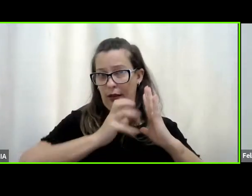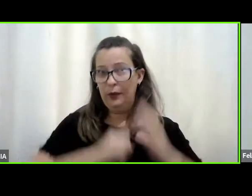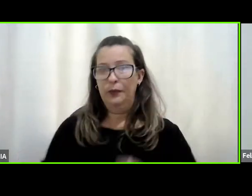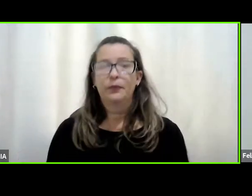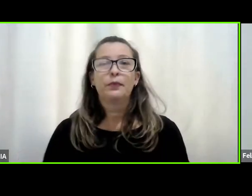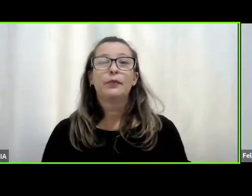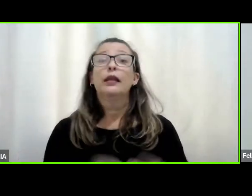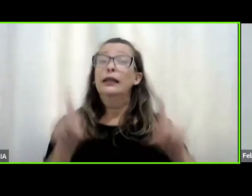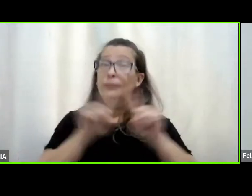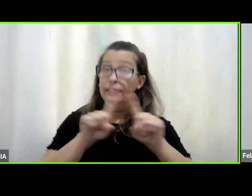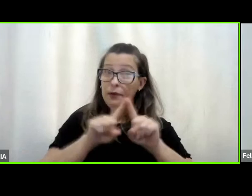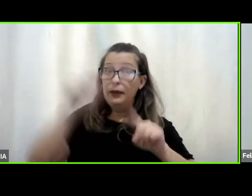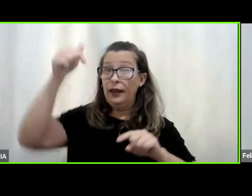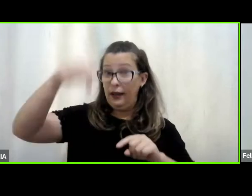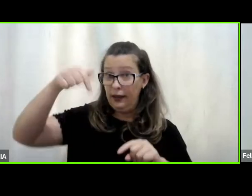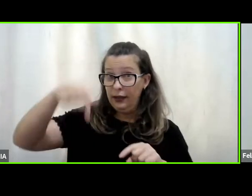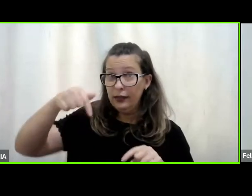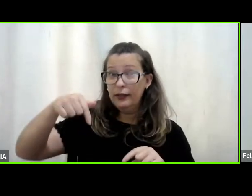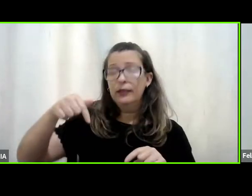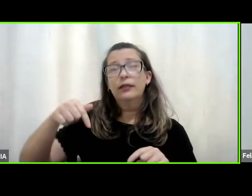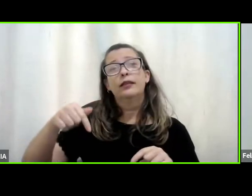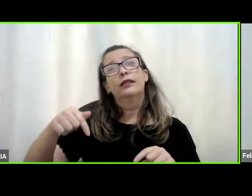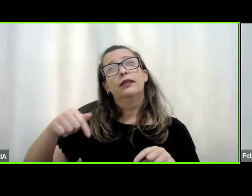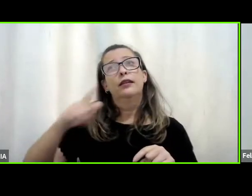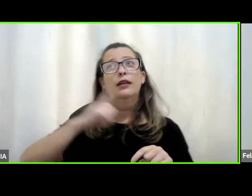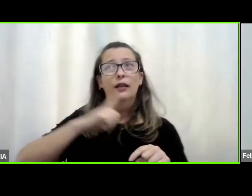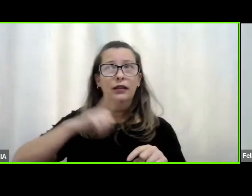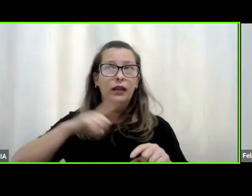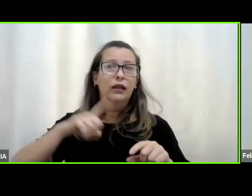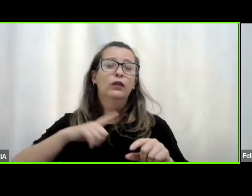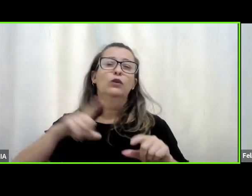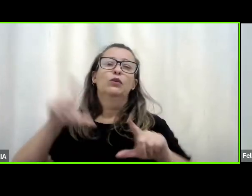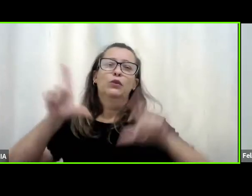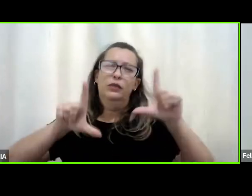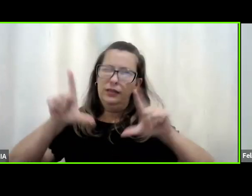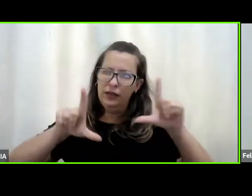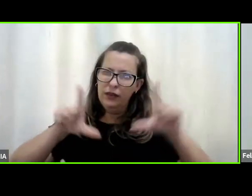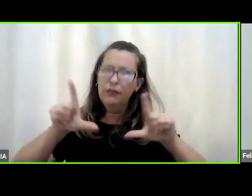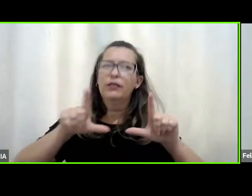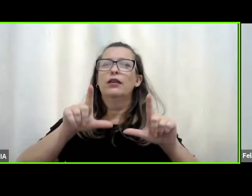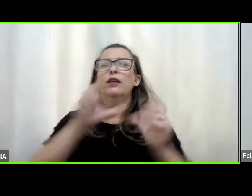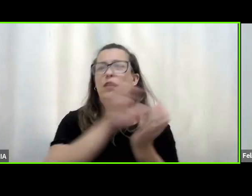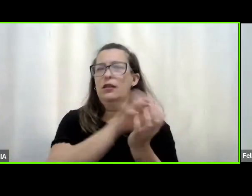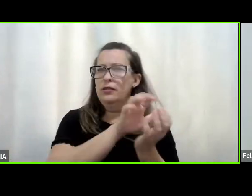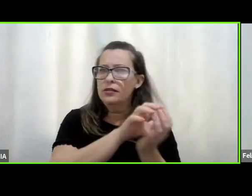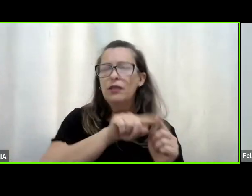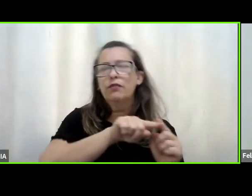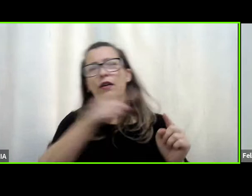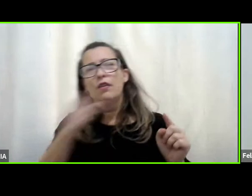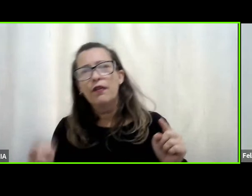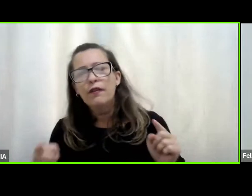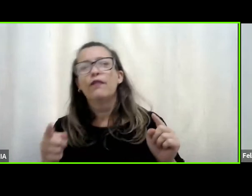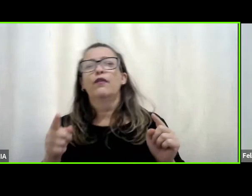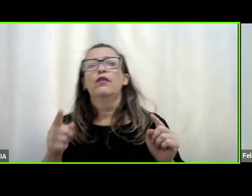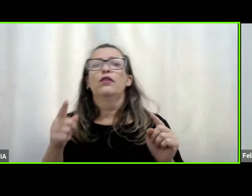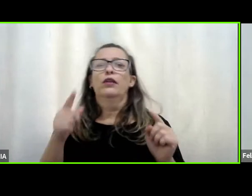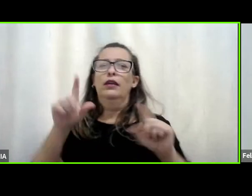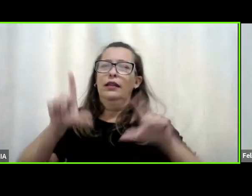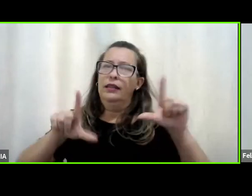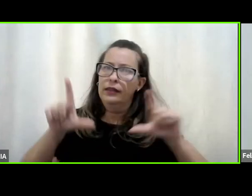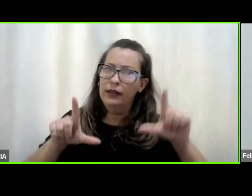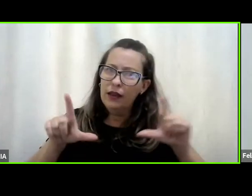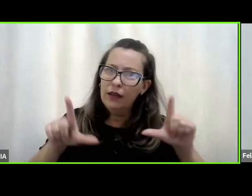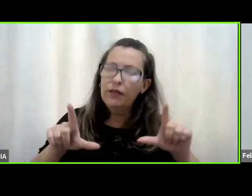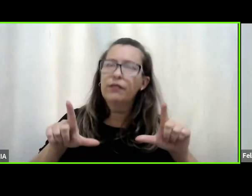E aqui, depois da TV O Recife, né, passei pela TV Pernambuco e tive aqui a chance de chegar até a TV